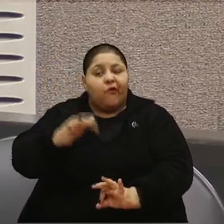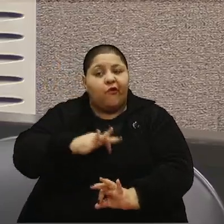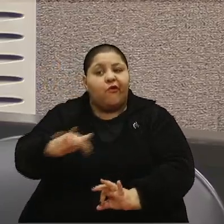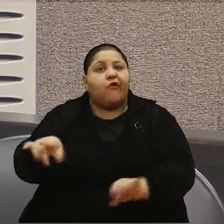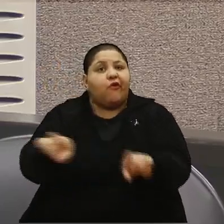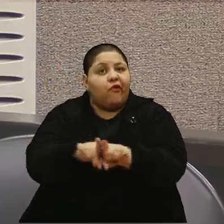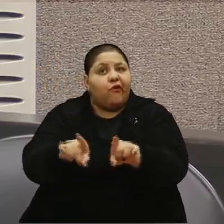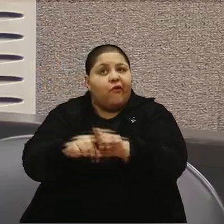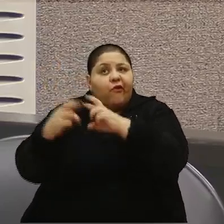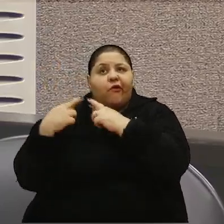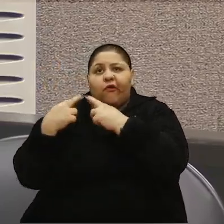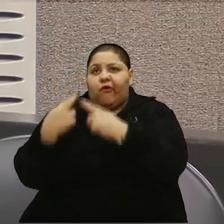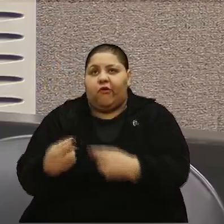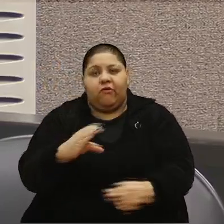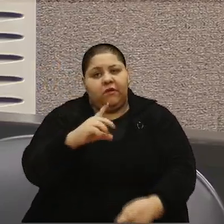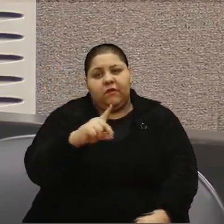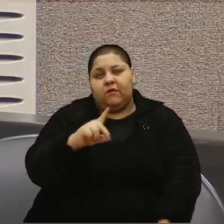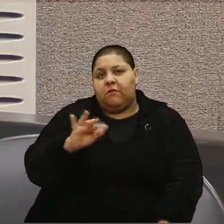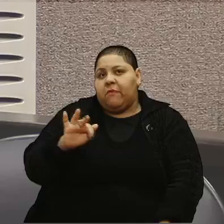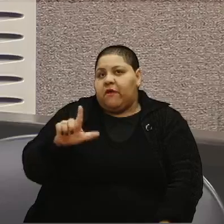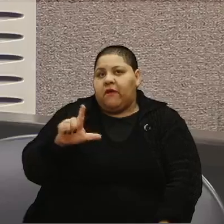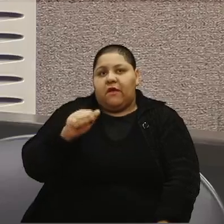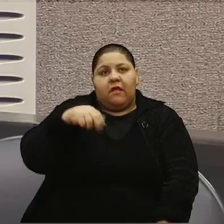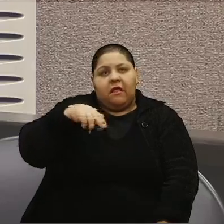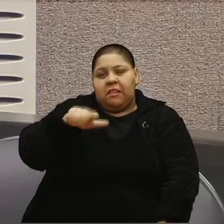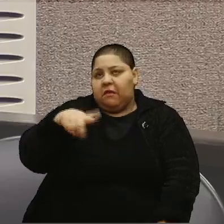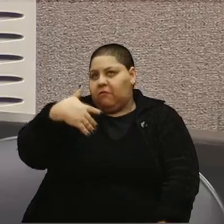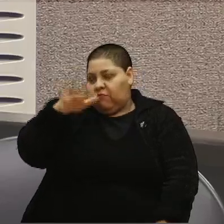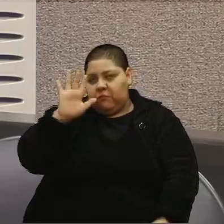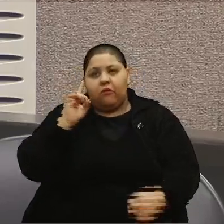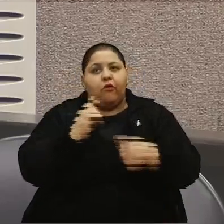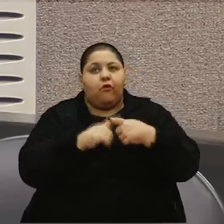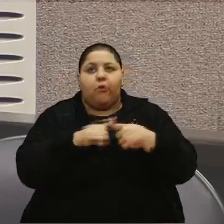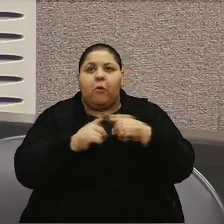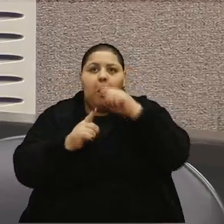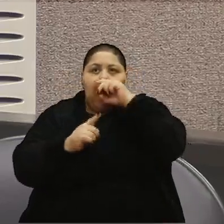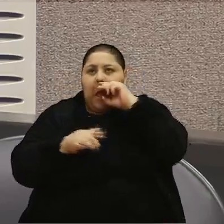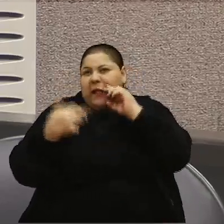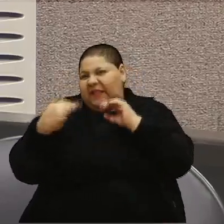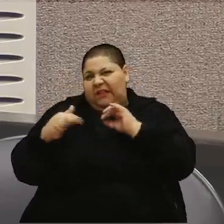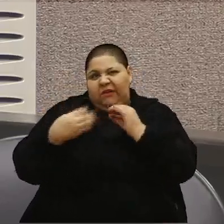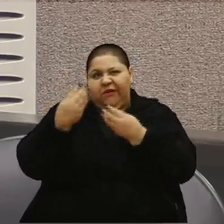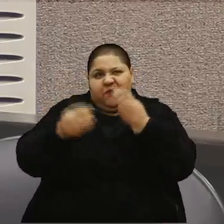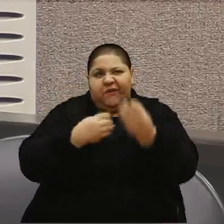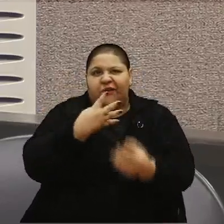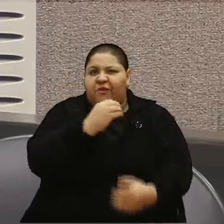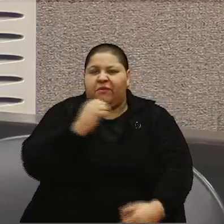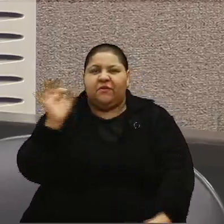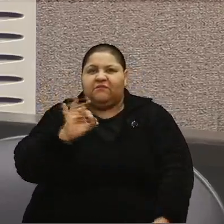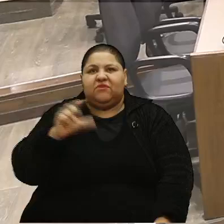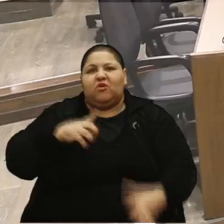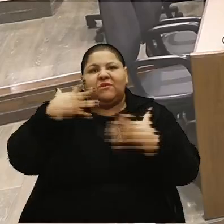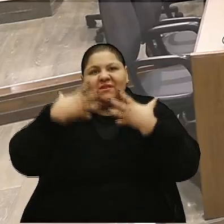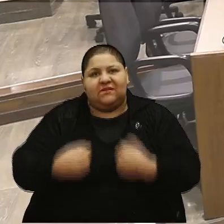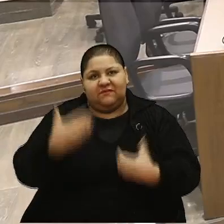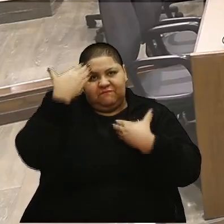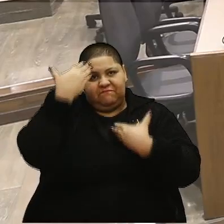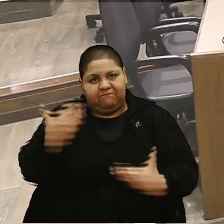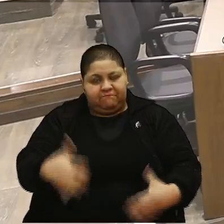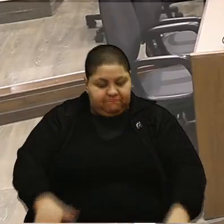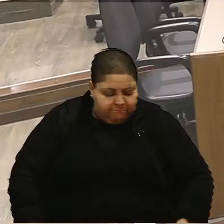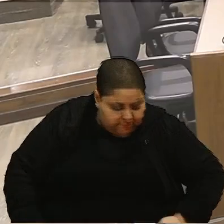então responsabilizem a CPFL, a ANEEL e etc. Porque, de fato, está ardendo no bolso de todo mundo. 400% é inadmissível. Obrigado. Obrigado.